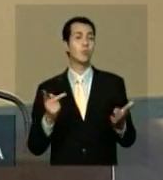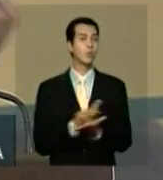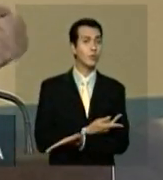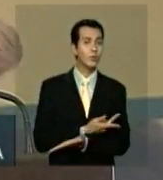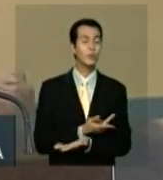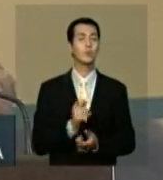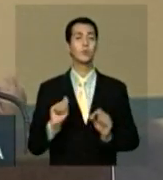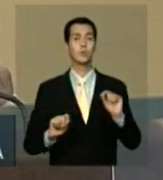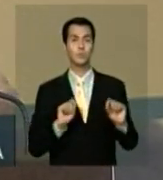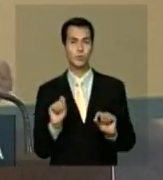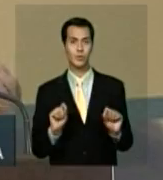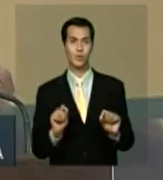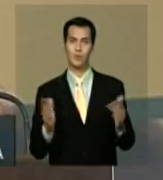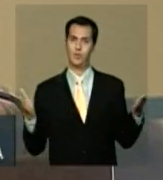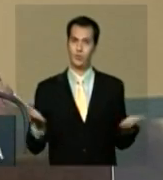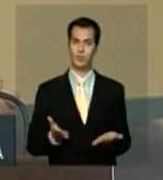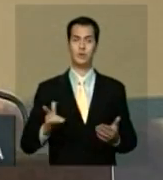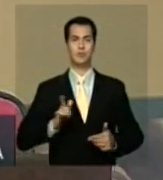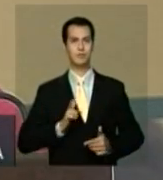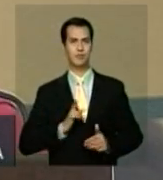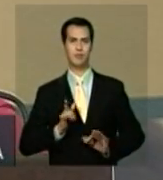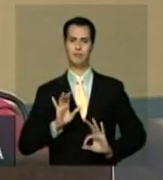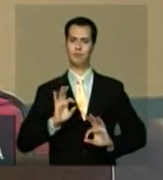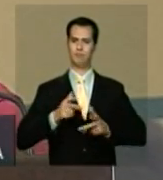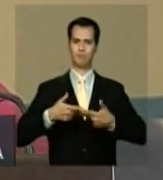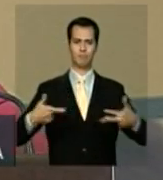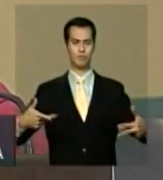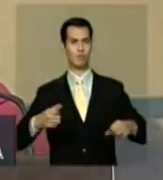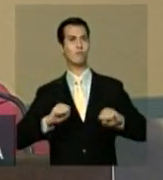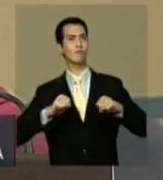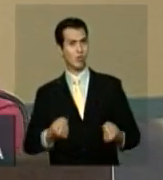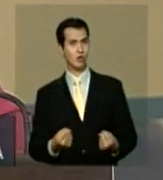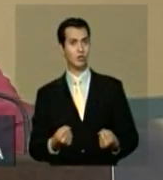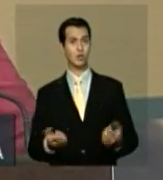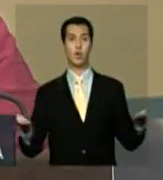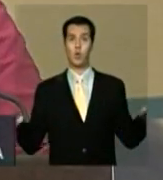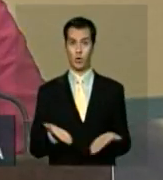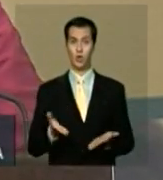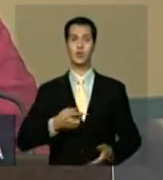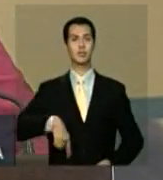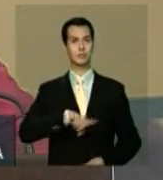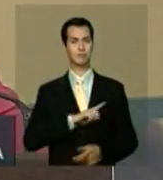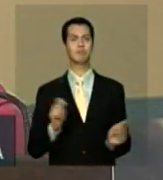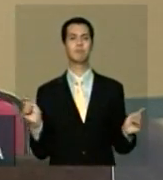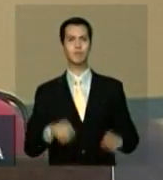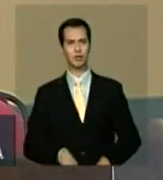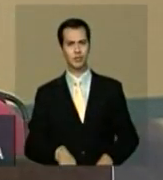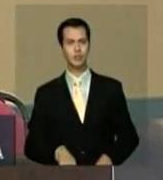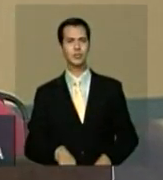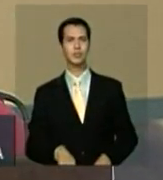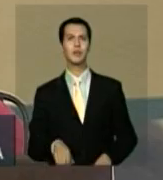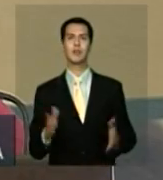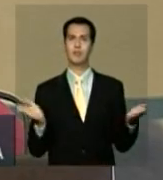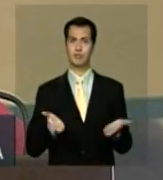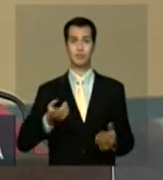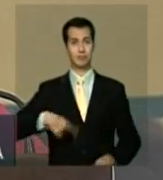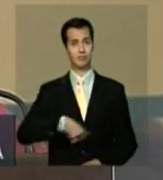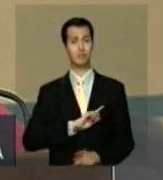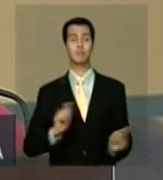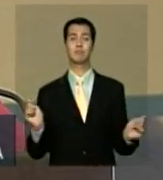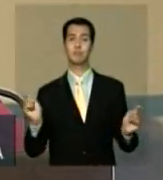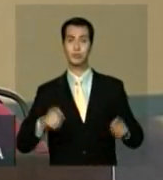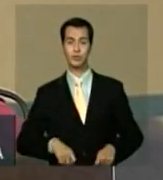mesmo seus instrumentos e a sua força E Agora Nós podemos nós podemos tomar